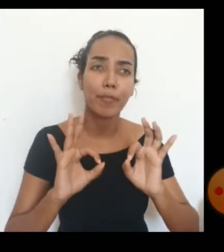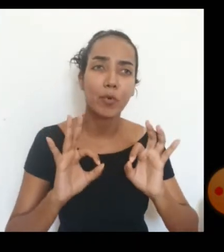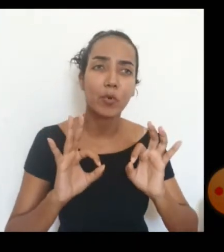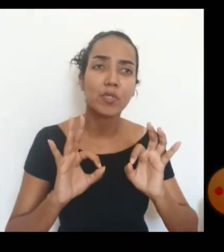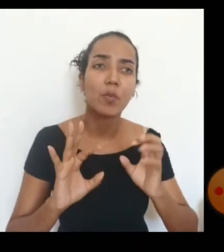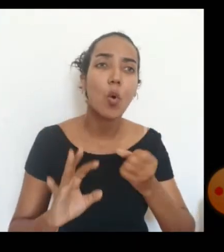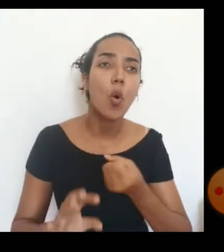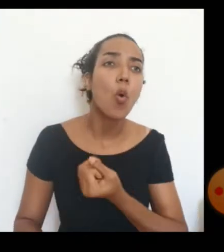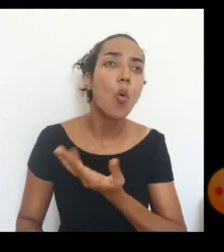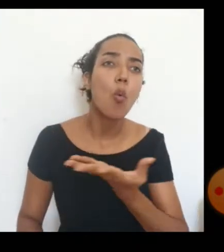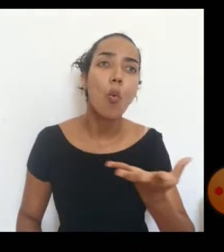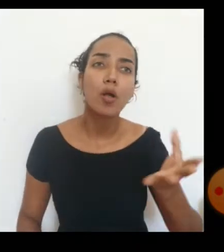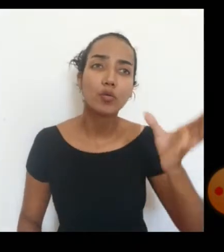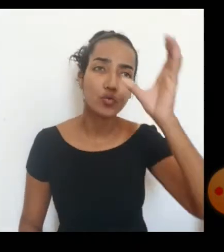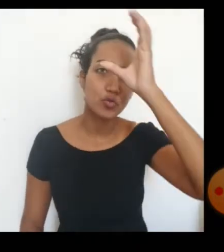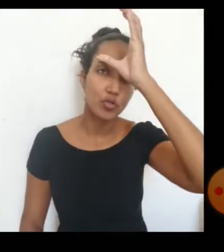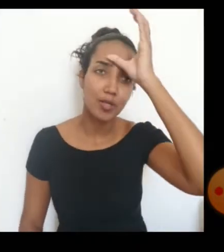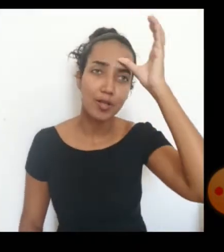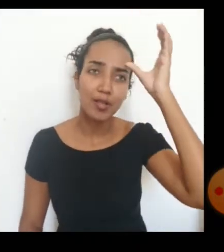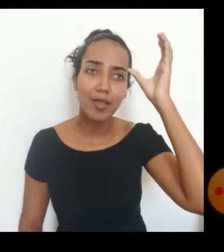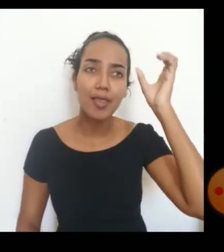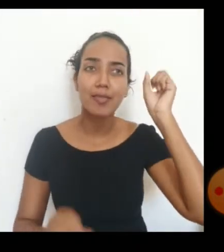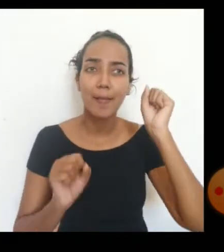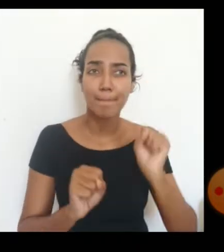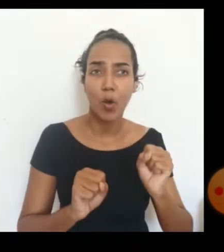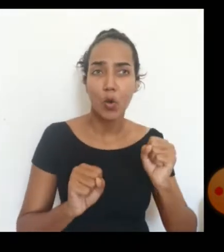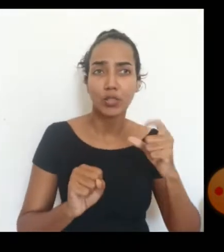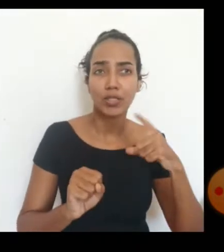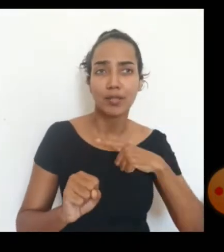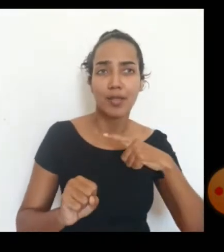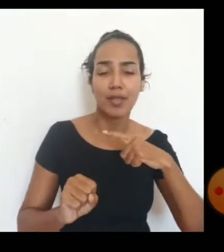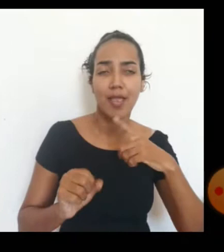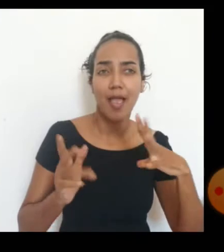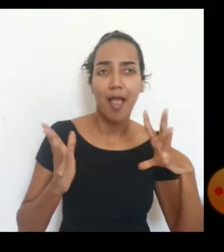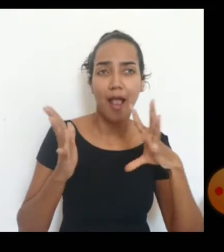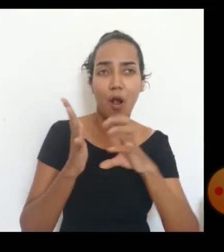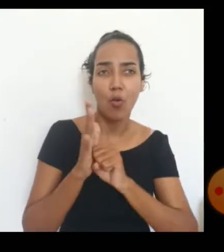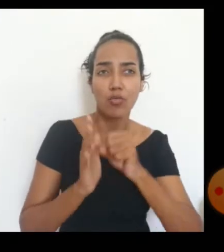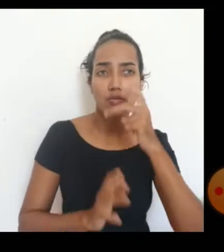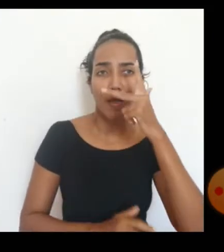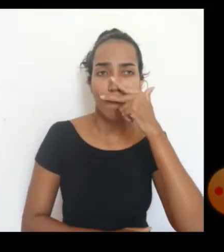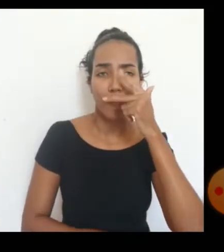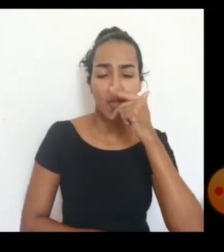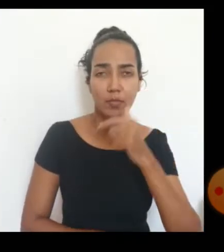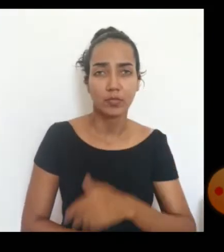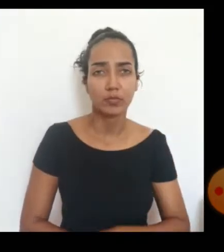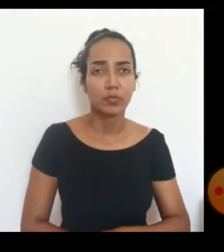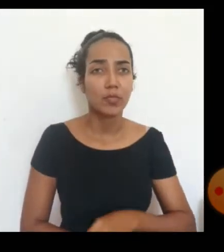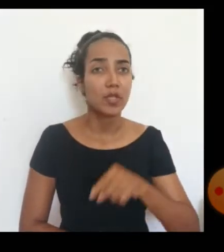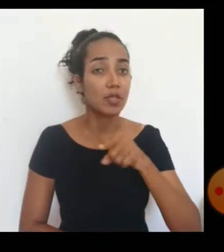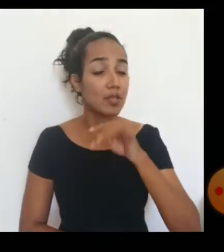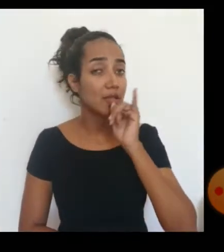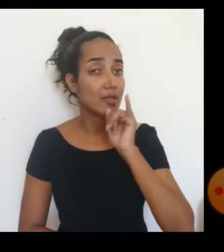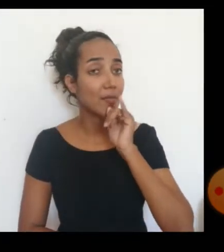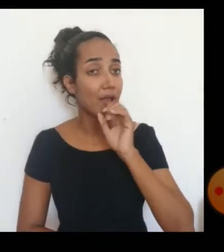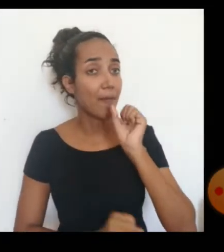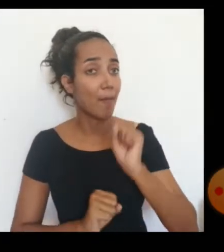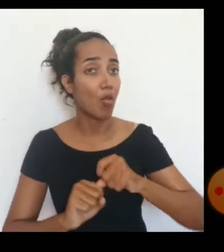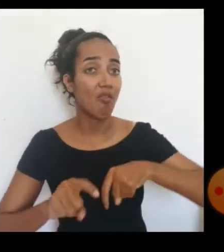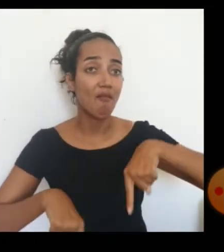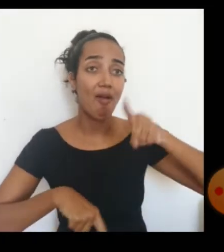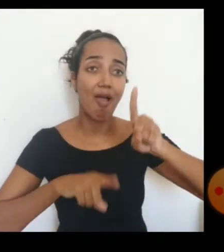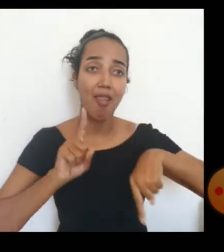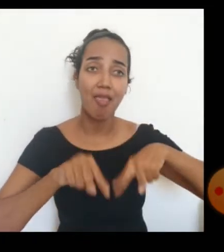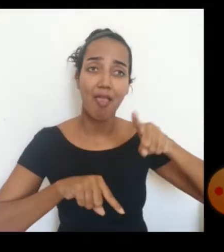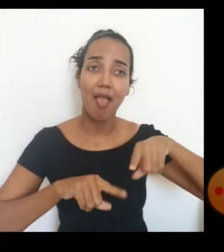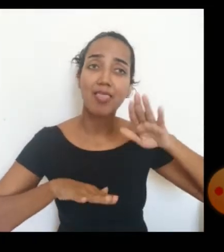estar associados a uma mesma conta. No caso desse exemplo aqui, isso pode variar bastante, a depender do sistema. Mas